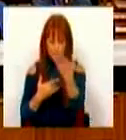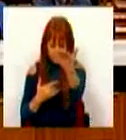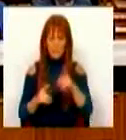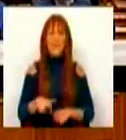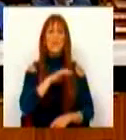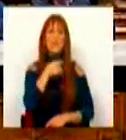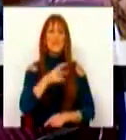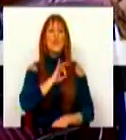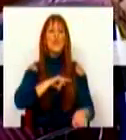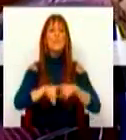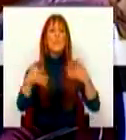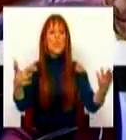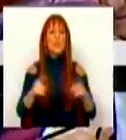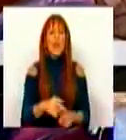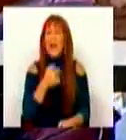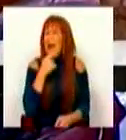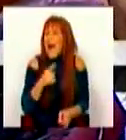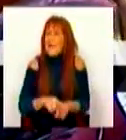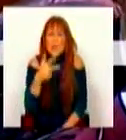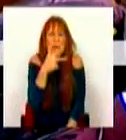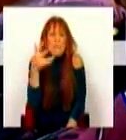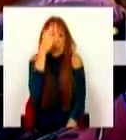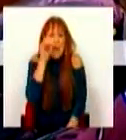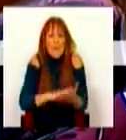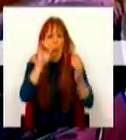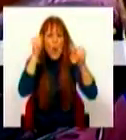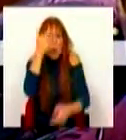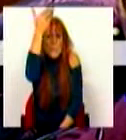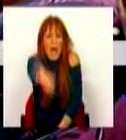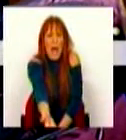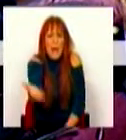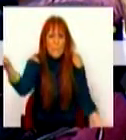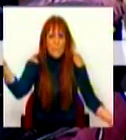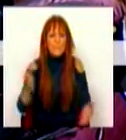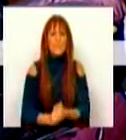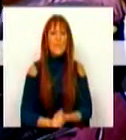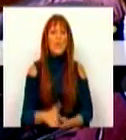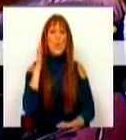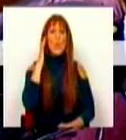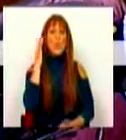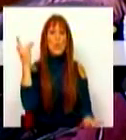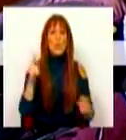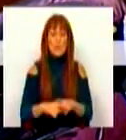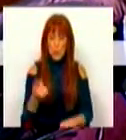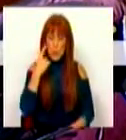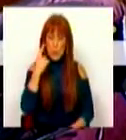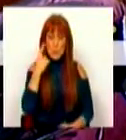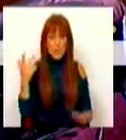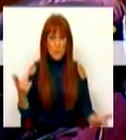Sr. Presidente, Sr. Deputado, só posso estar 100% de acordo consigo. Os números que